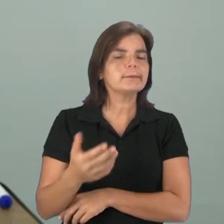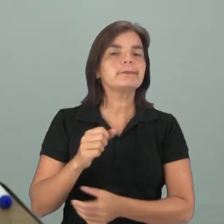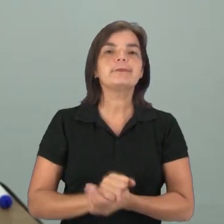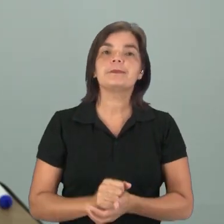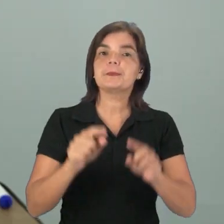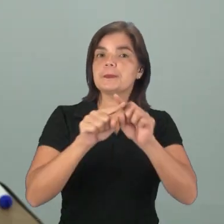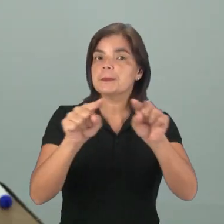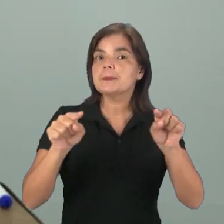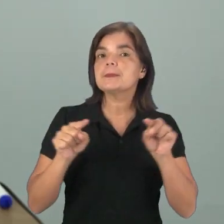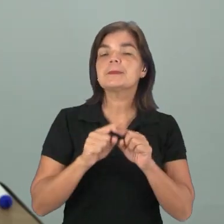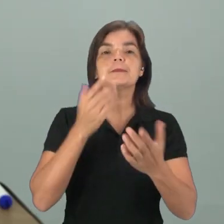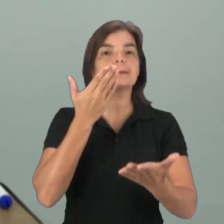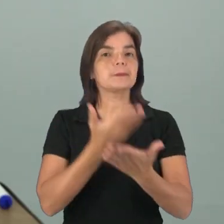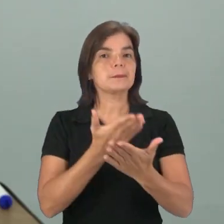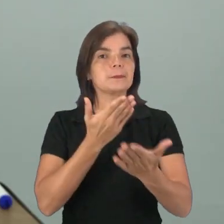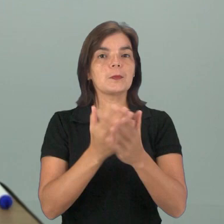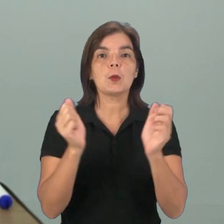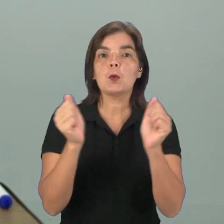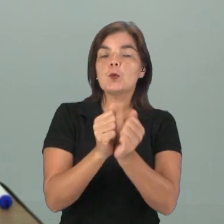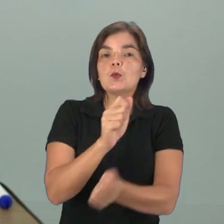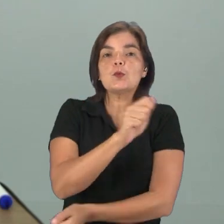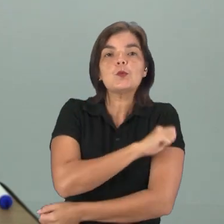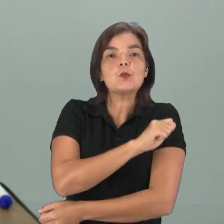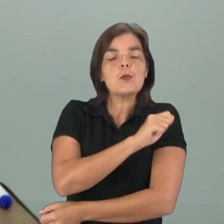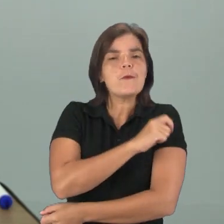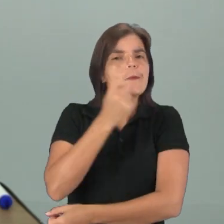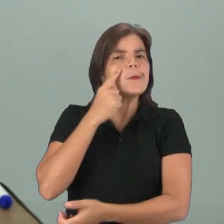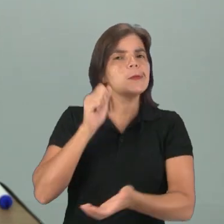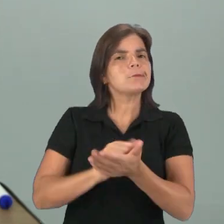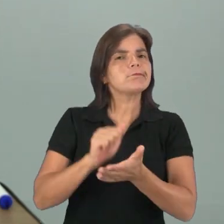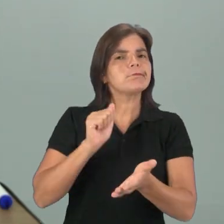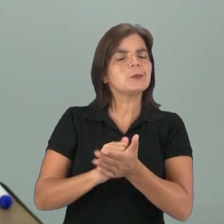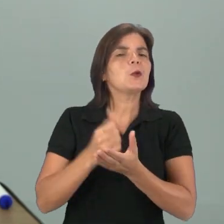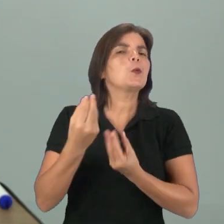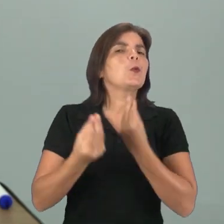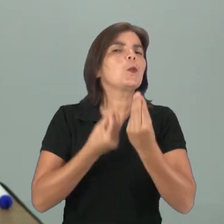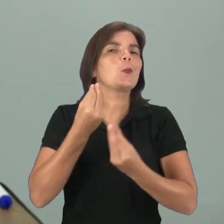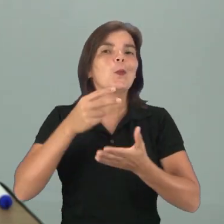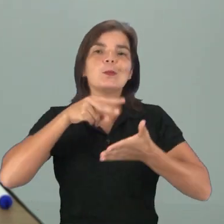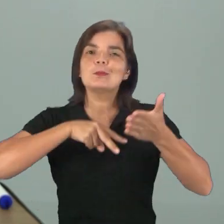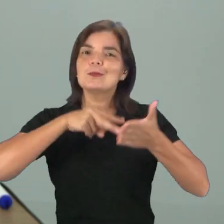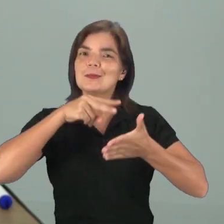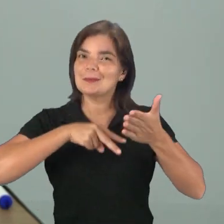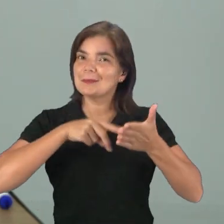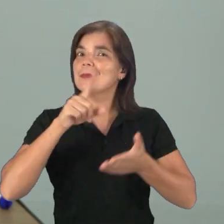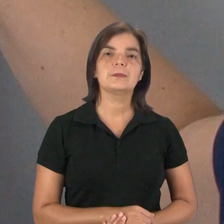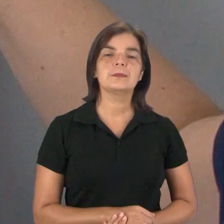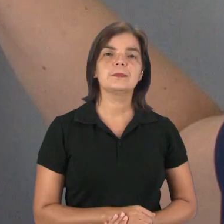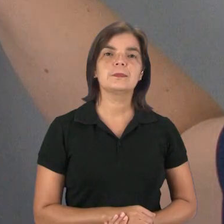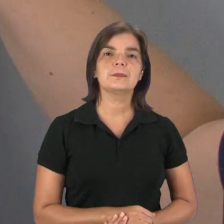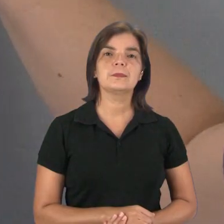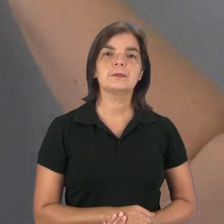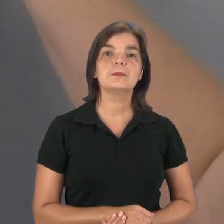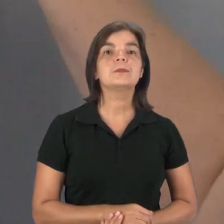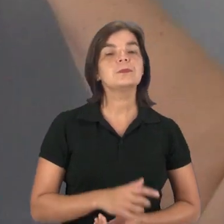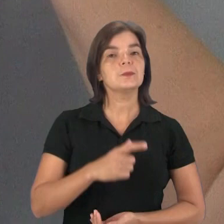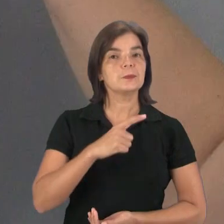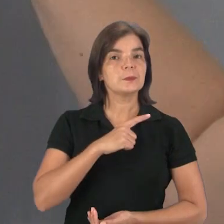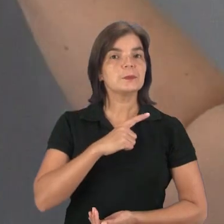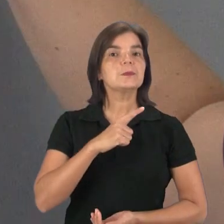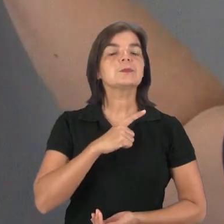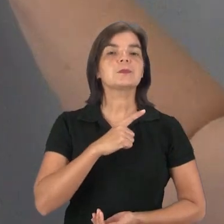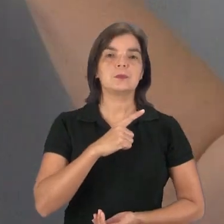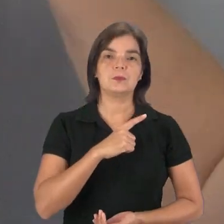na sala de aula com os nossos alunos, nós vimos que vamos escrever como a gente lê, não é assim? Aqui nós